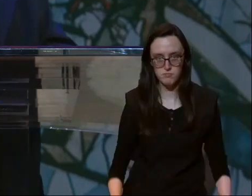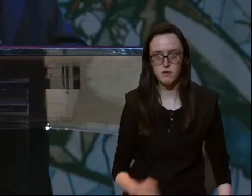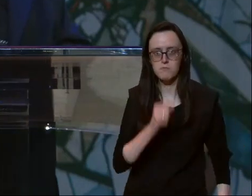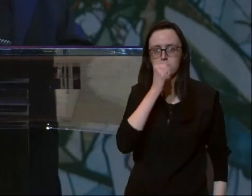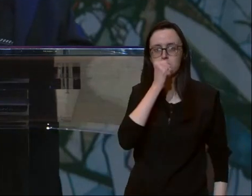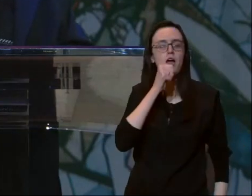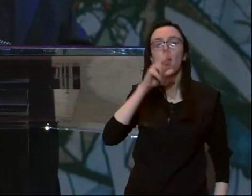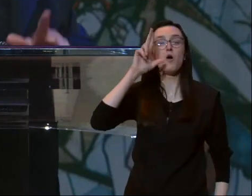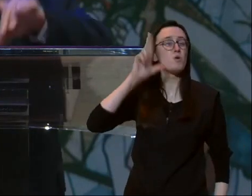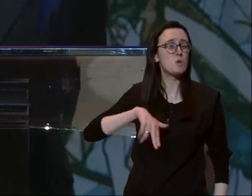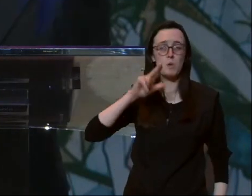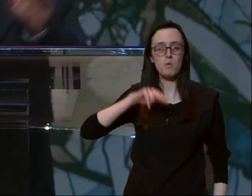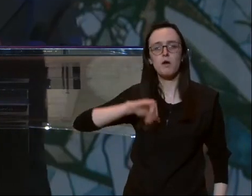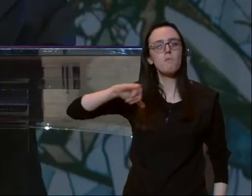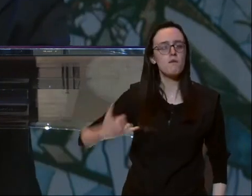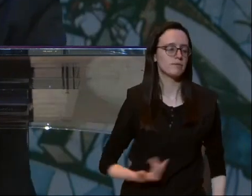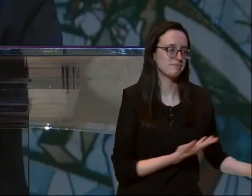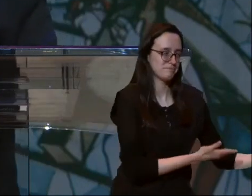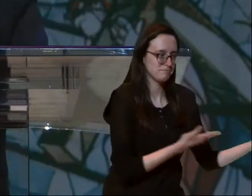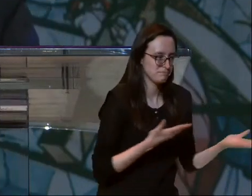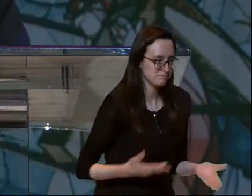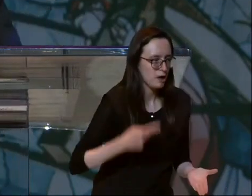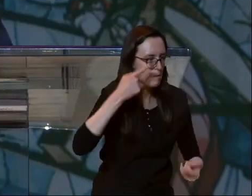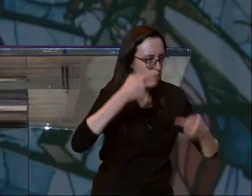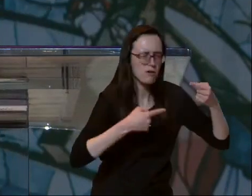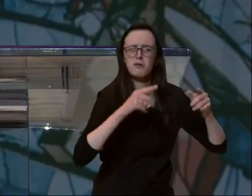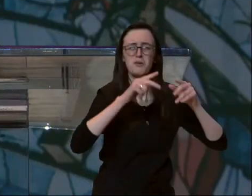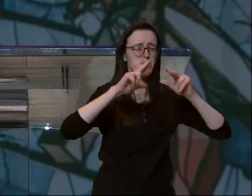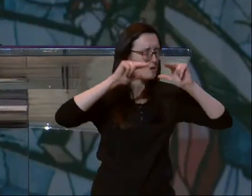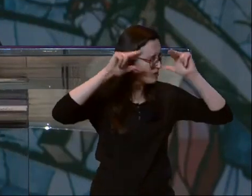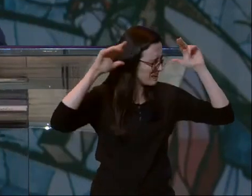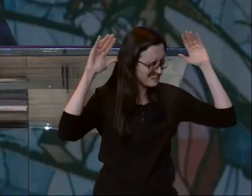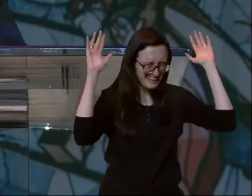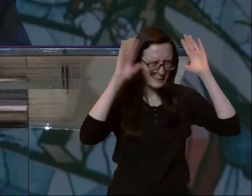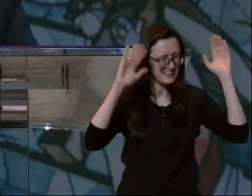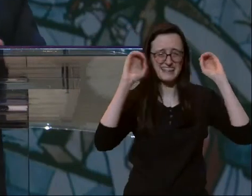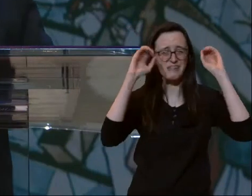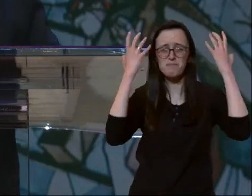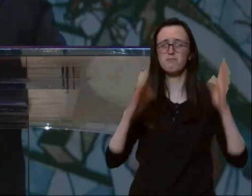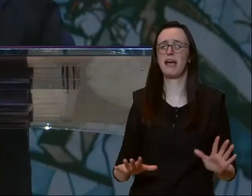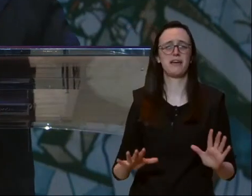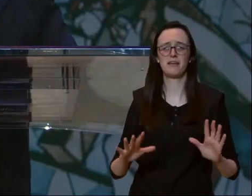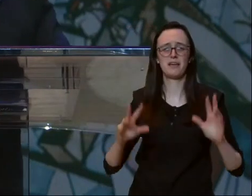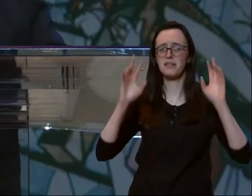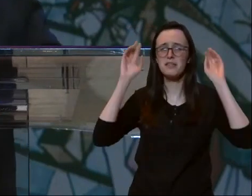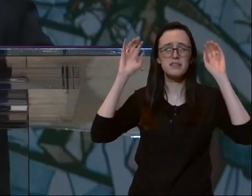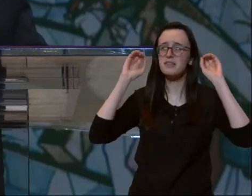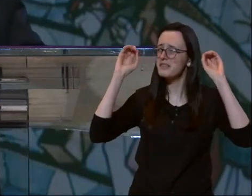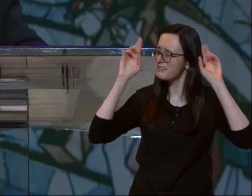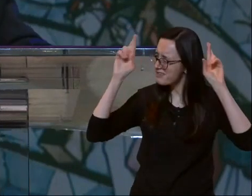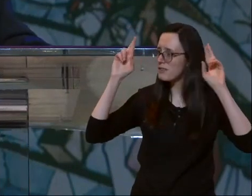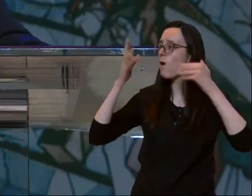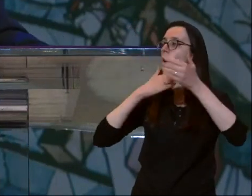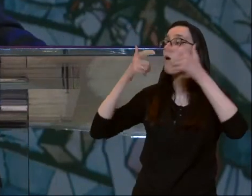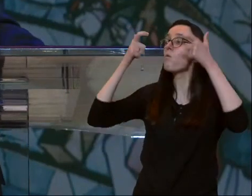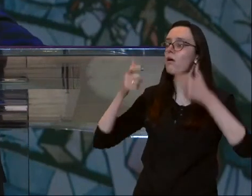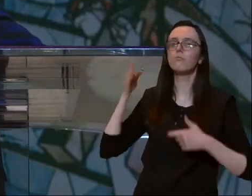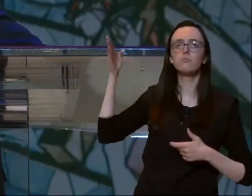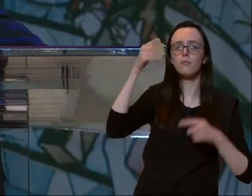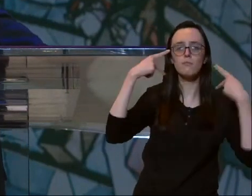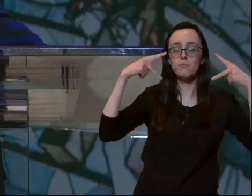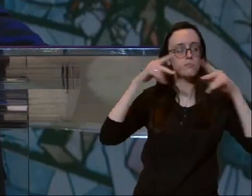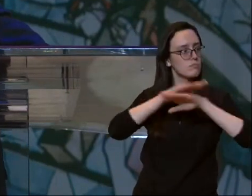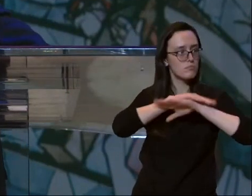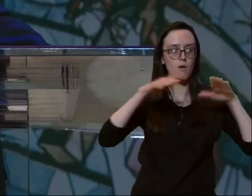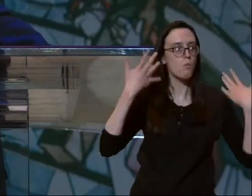foi palanque político, continue não sendo. Aqui é lugar de pregar a palavra, não é? Não